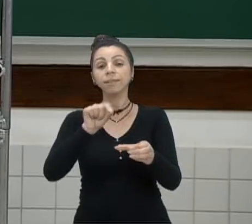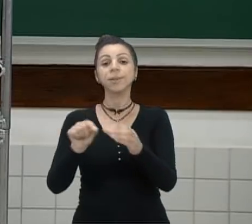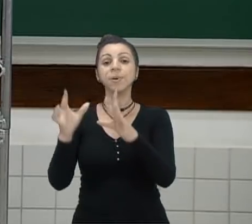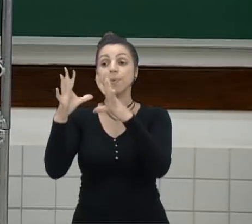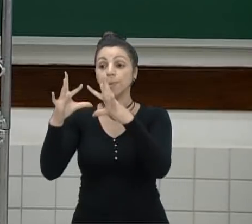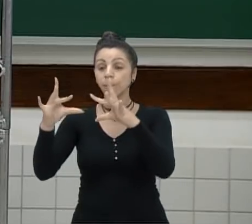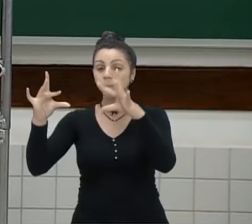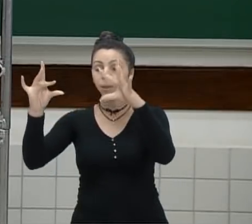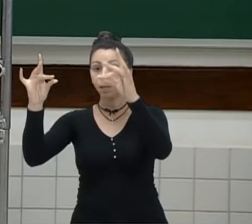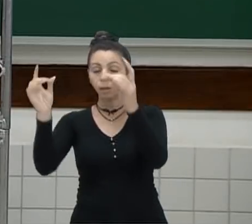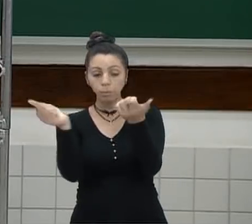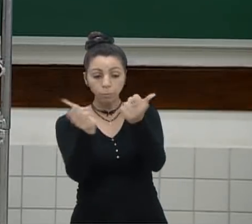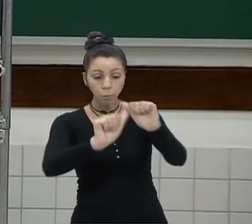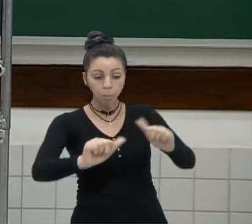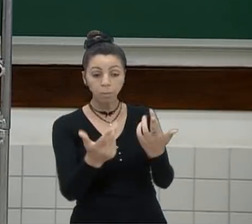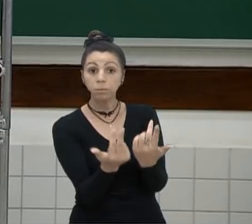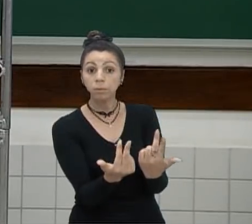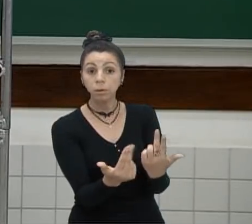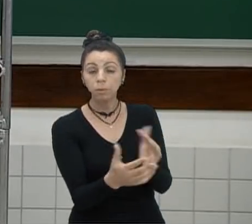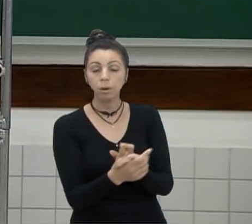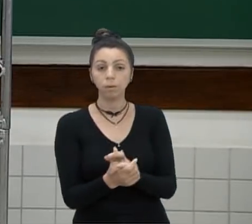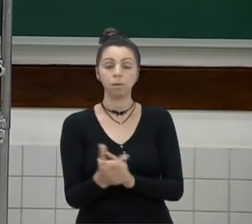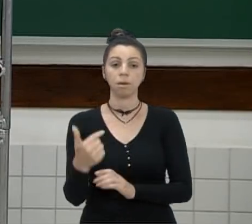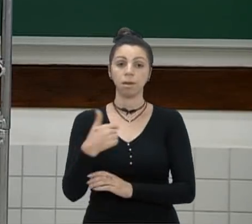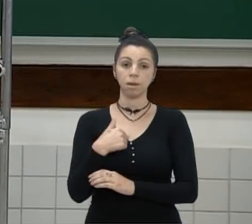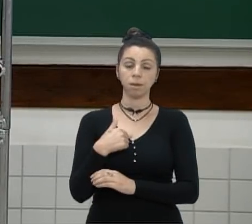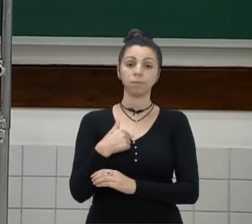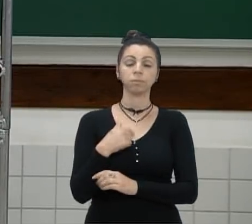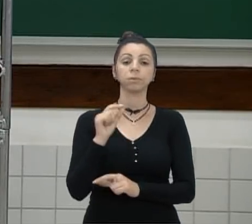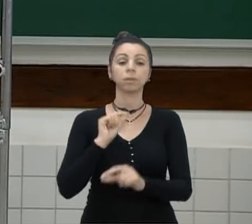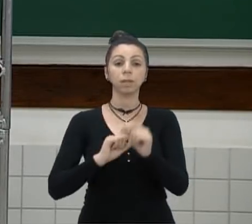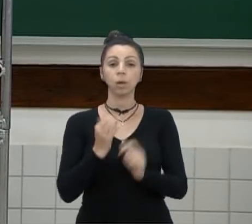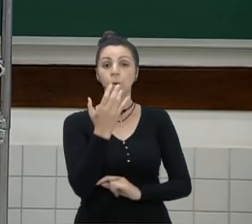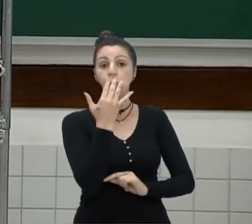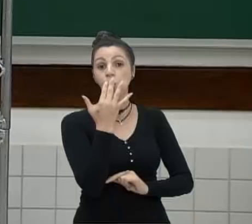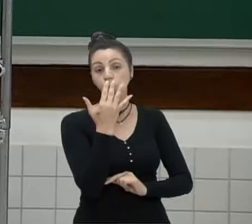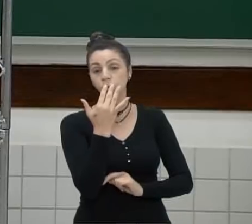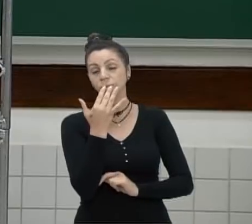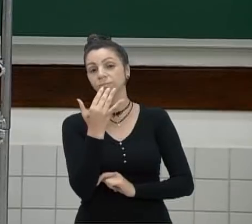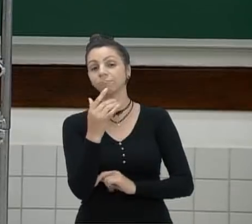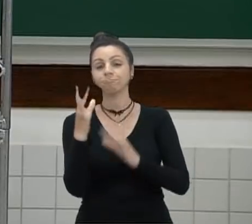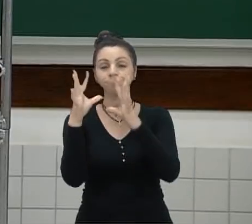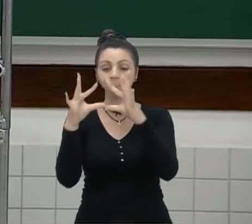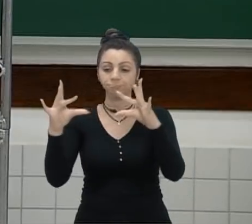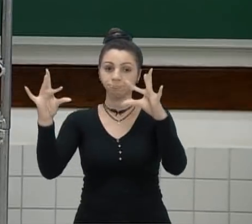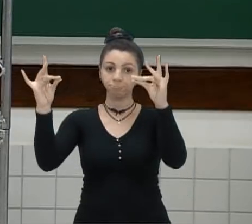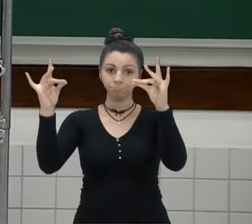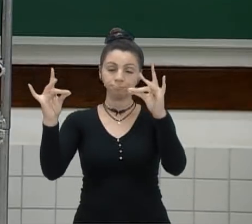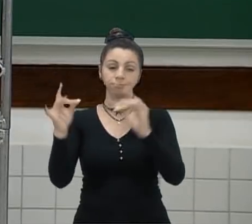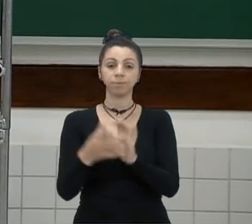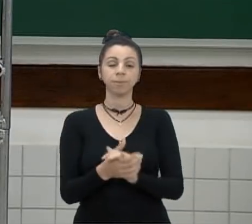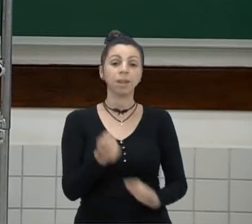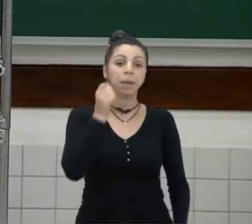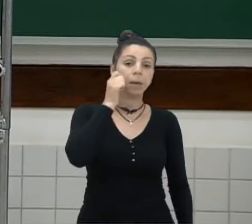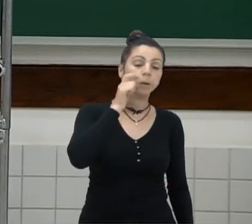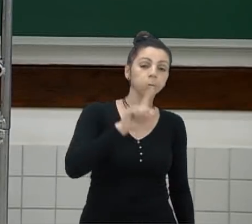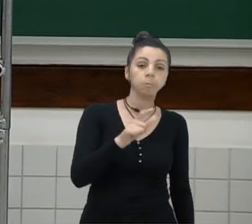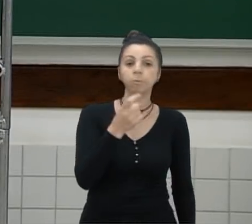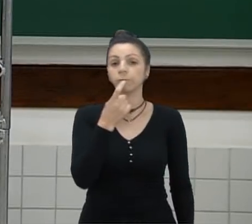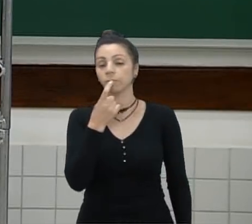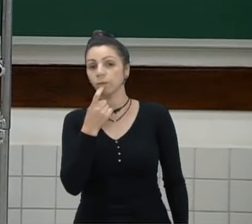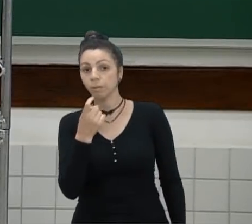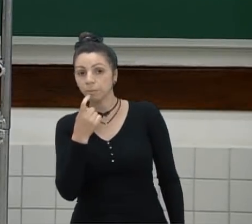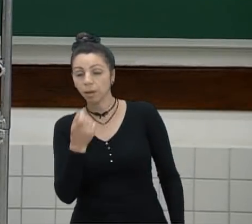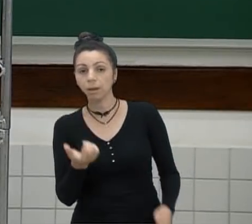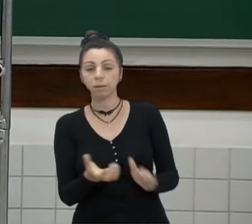de alimentos para ficar azul, para ficar verde, para ficar vermelho. Porque na câmera, se fosse transparente como é a